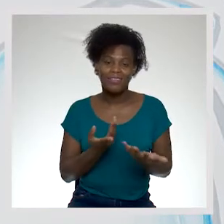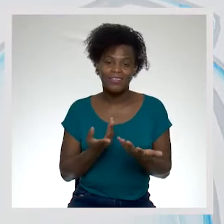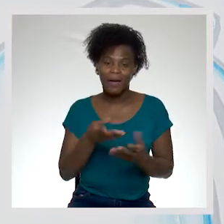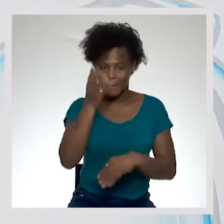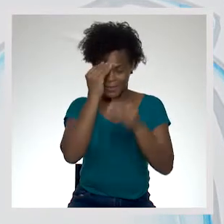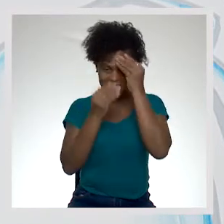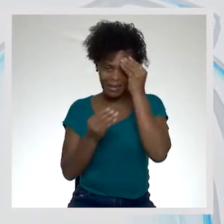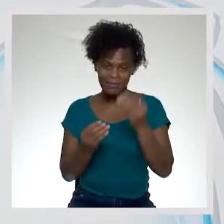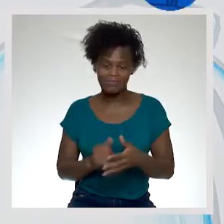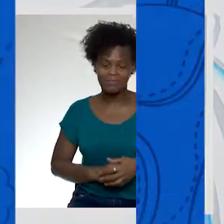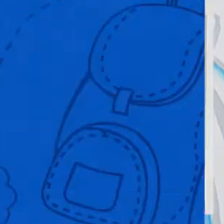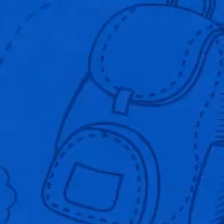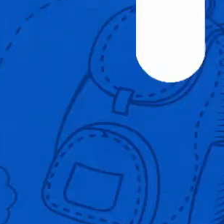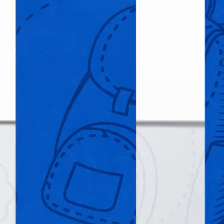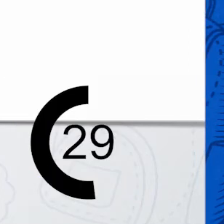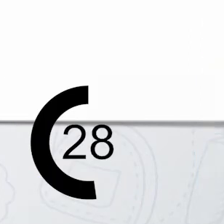aprendizagem.